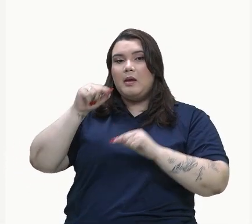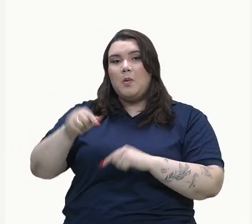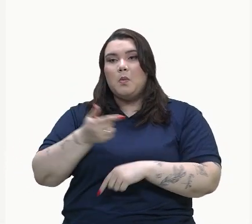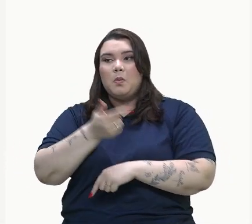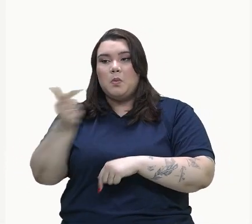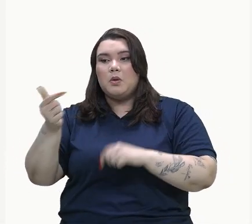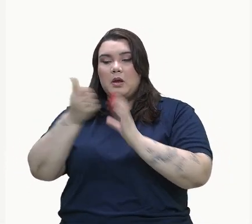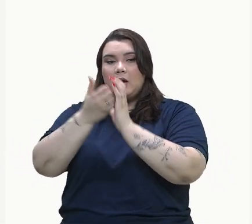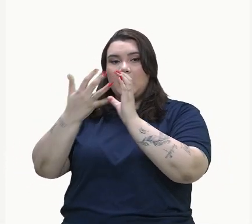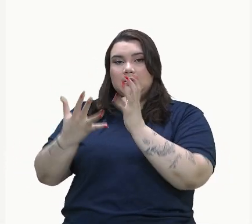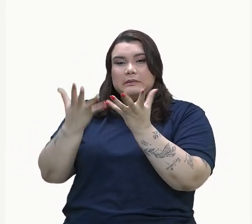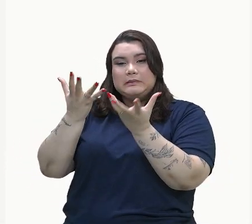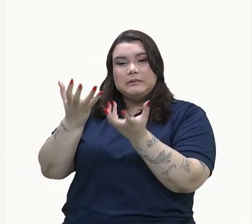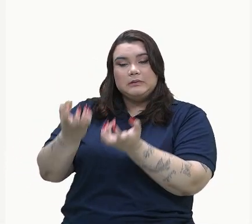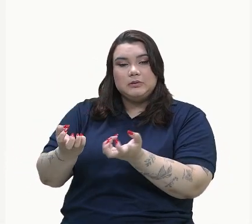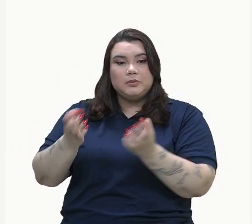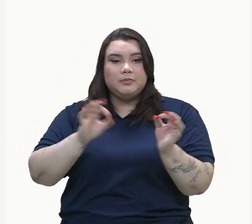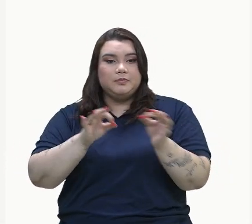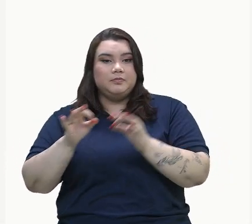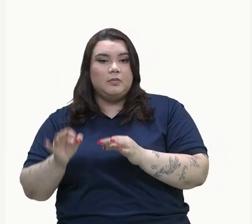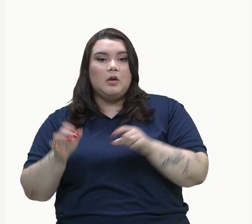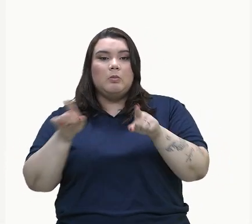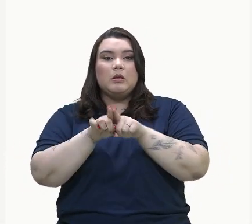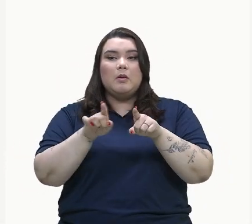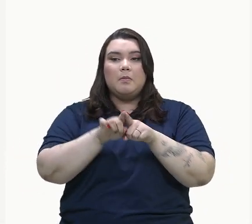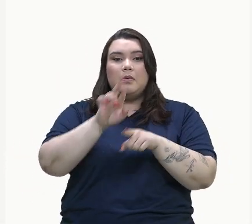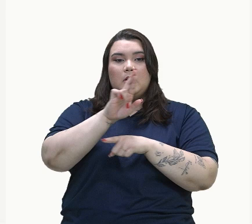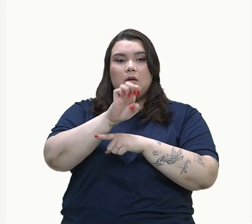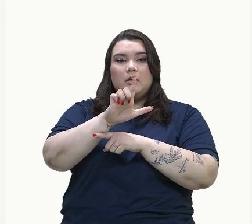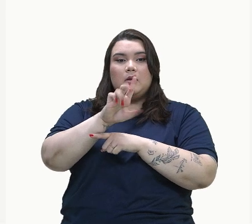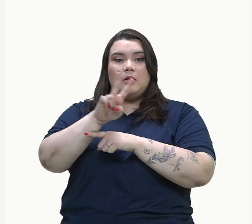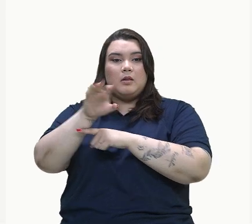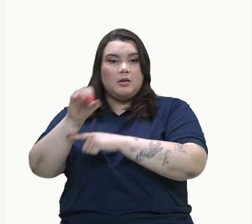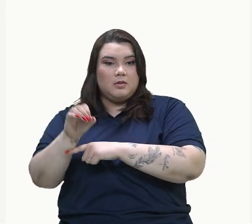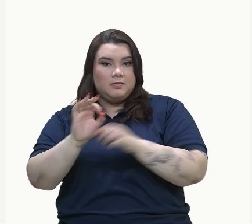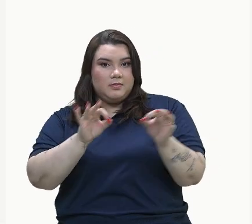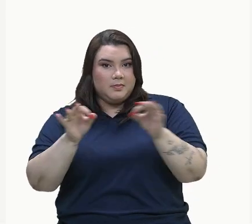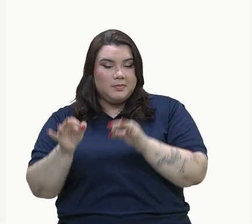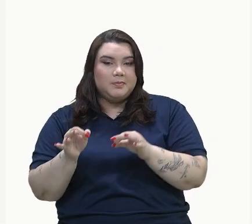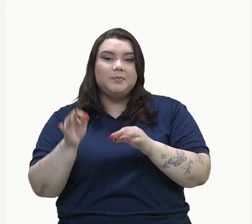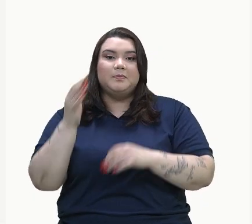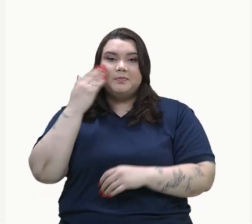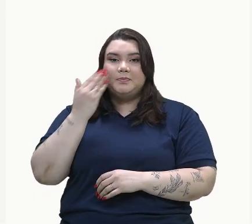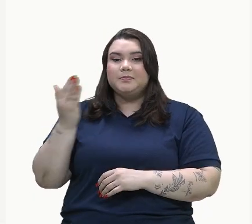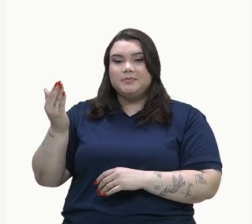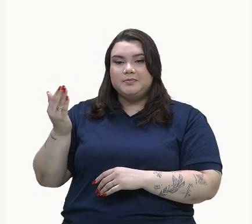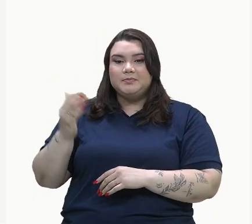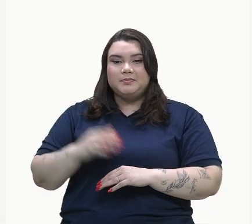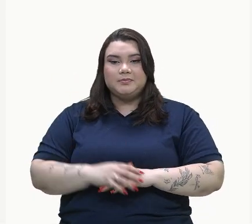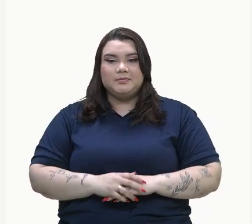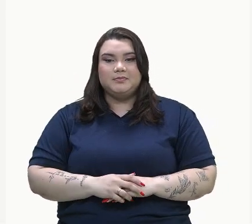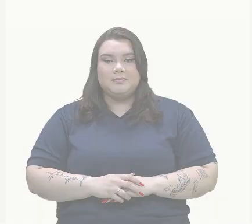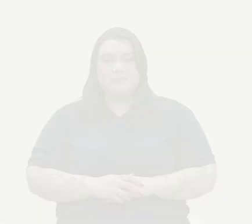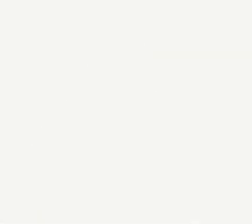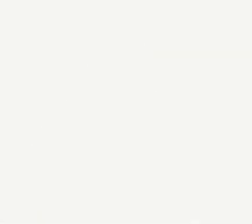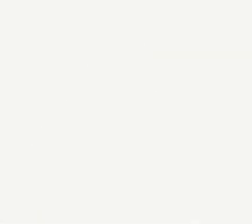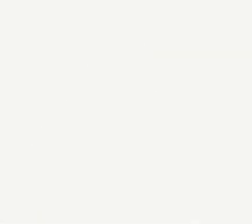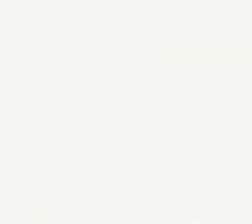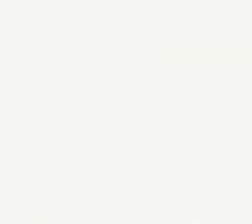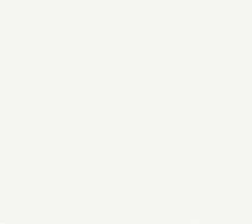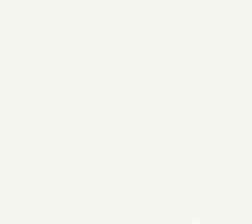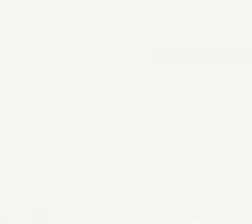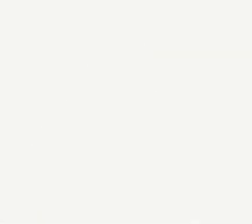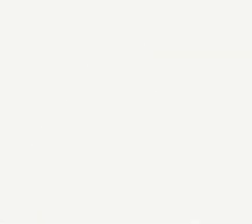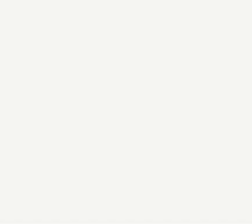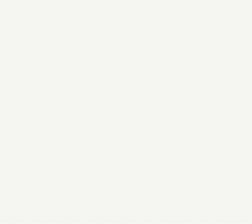outra característica, certo? O relevo também ajuda bastante nesse processo de formação do solo. Se o relevo é mais, se temos